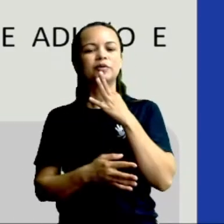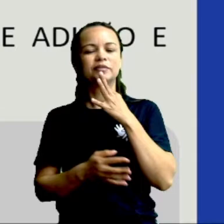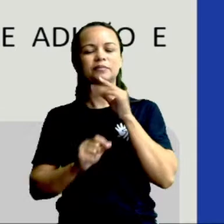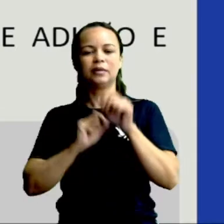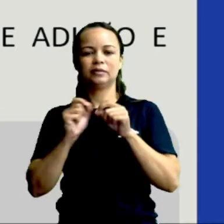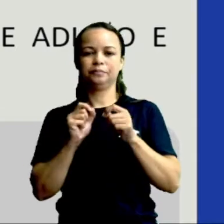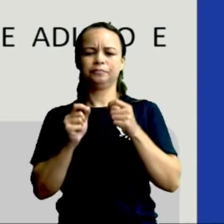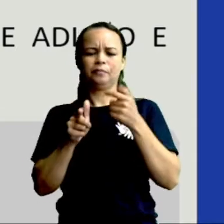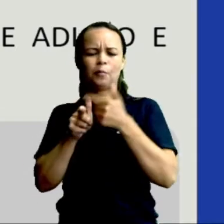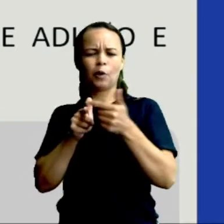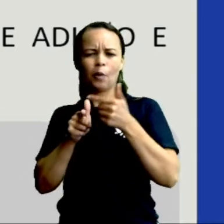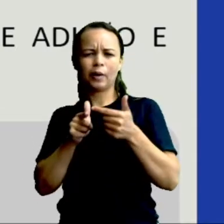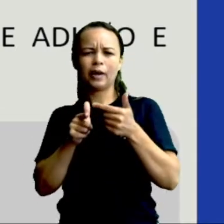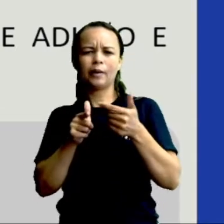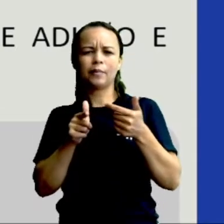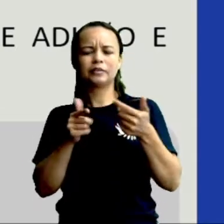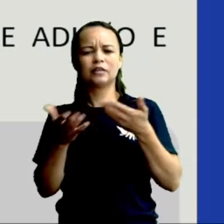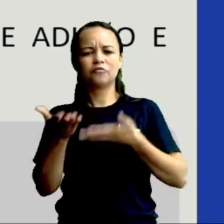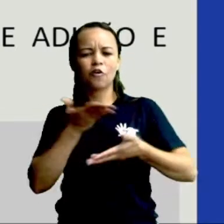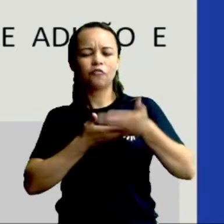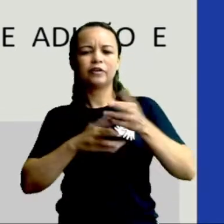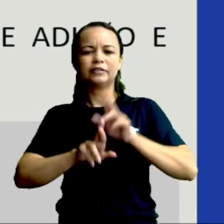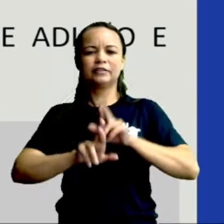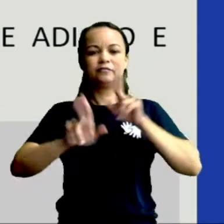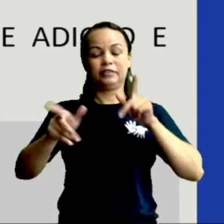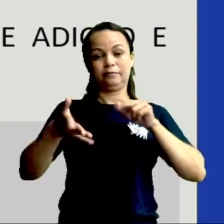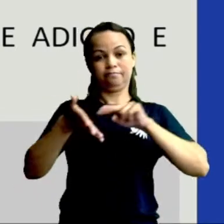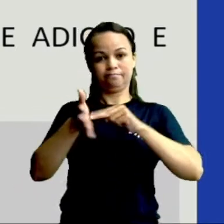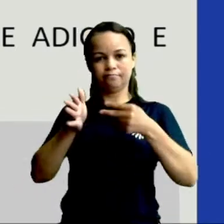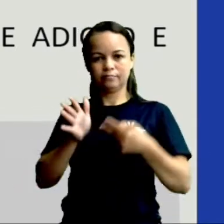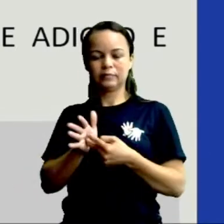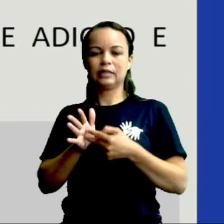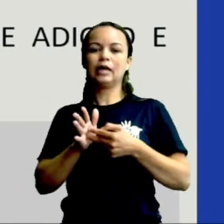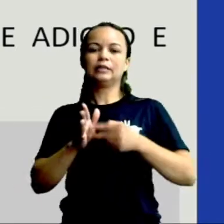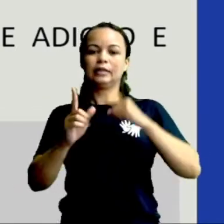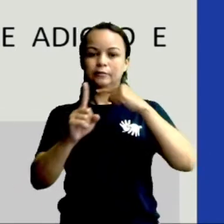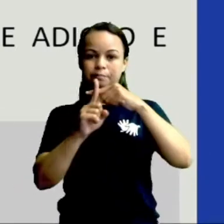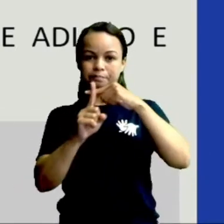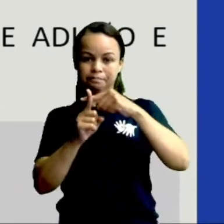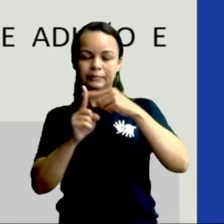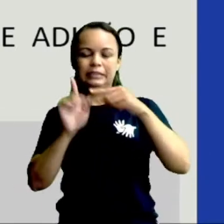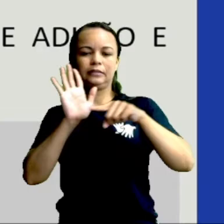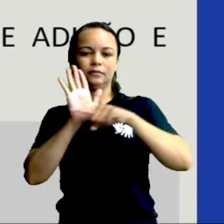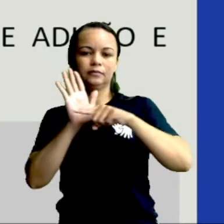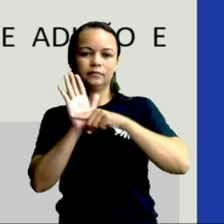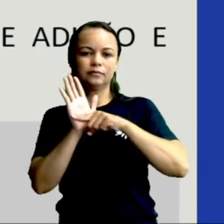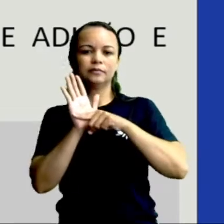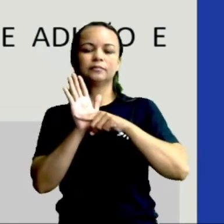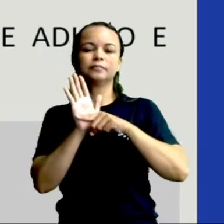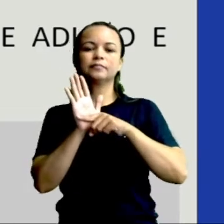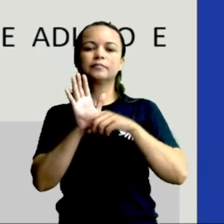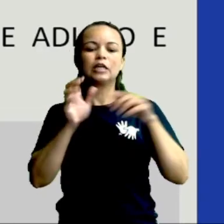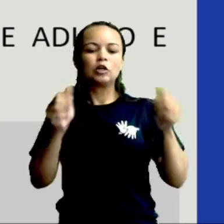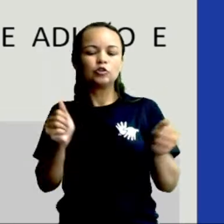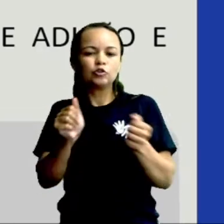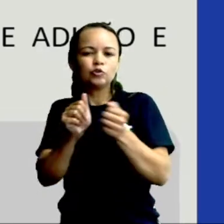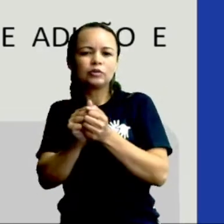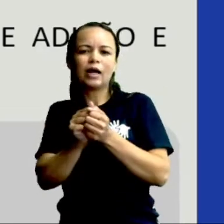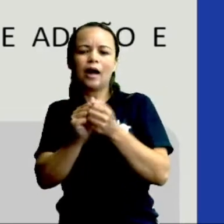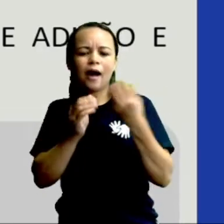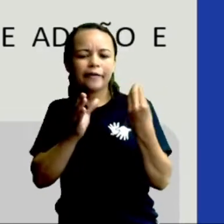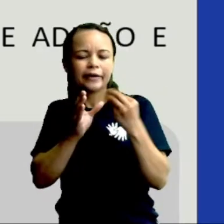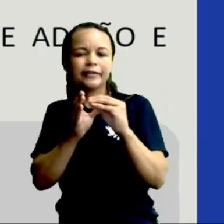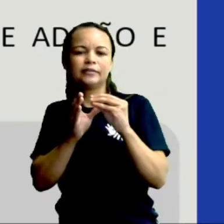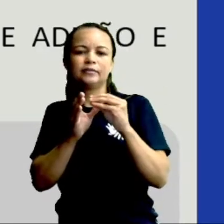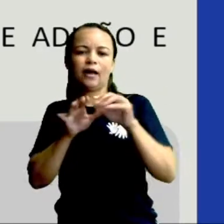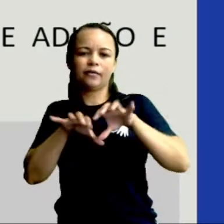são problemas envolvendo diferentes significados da adição e da subtração, juntar,